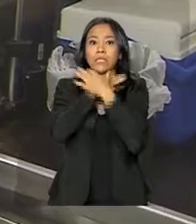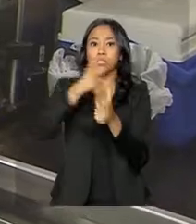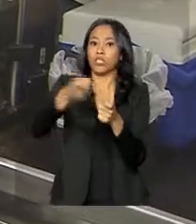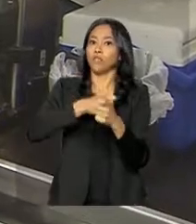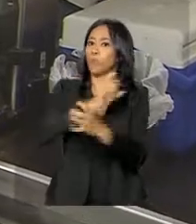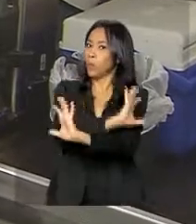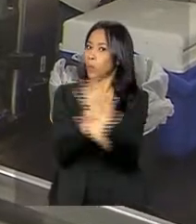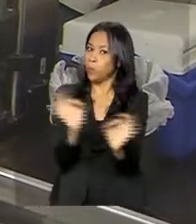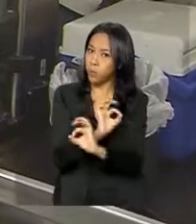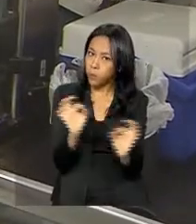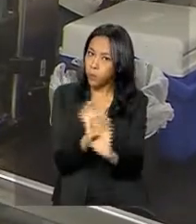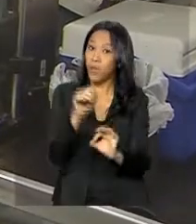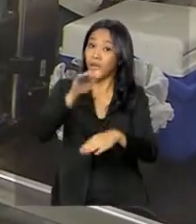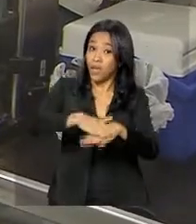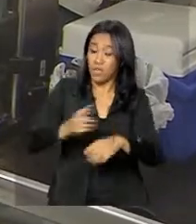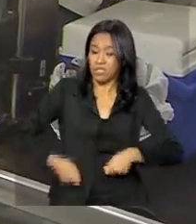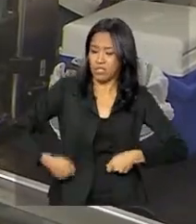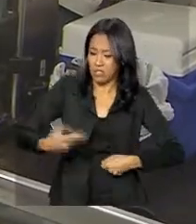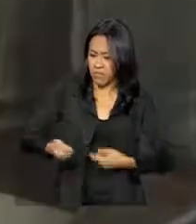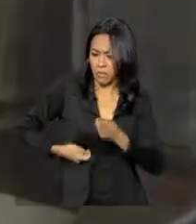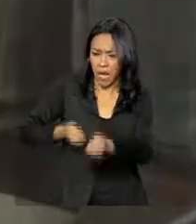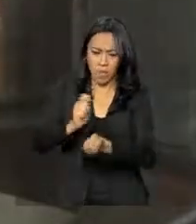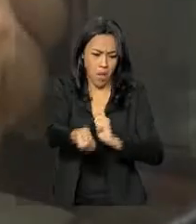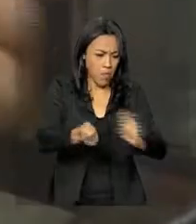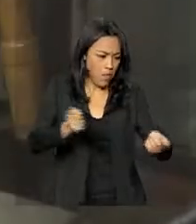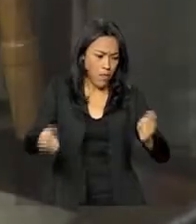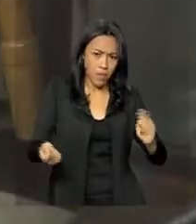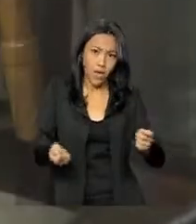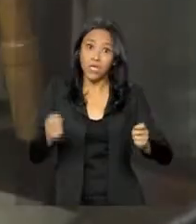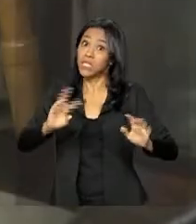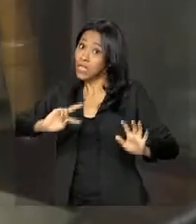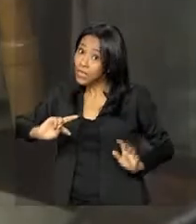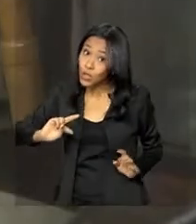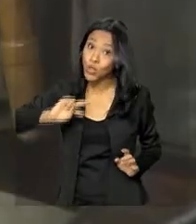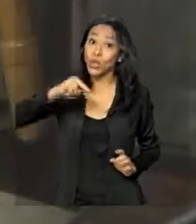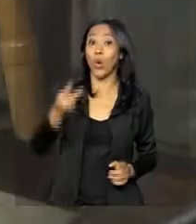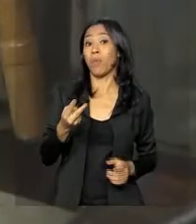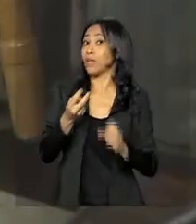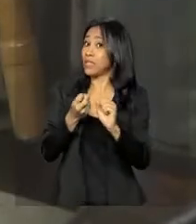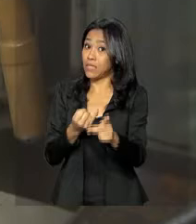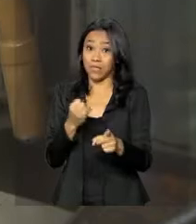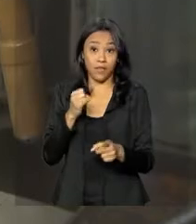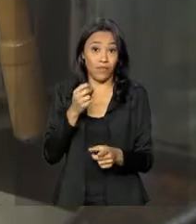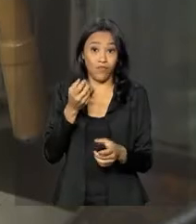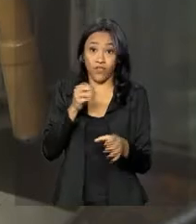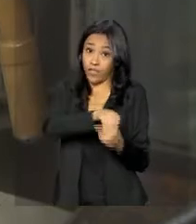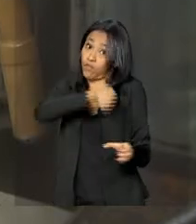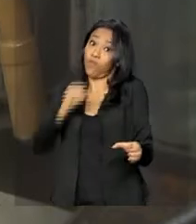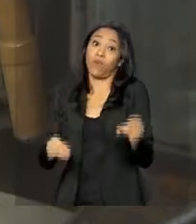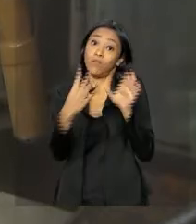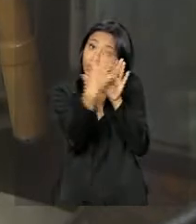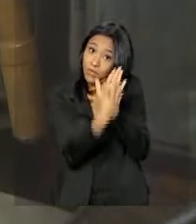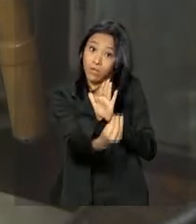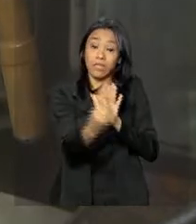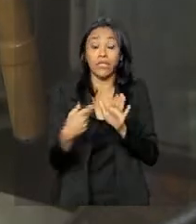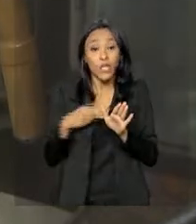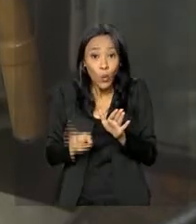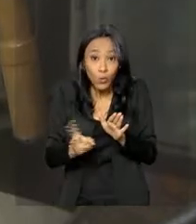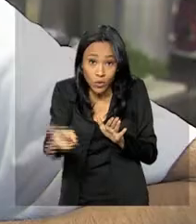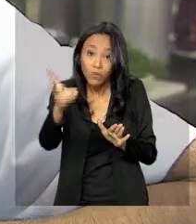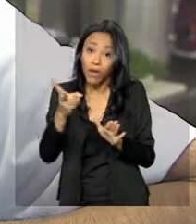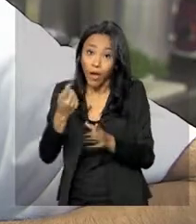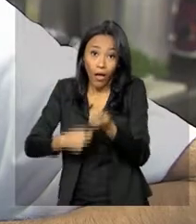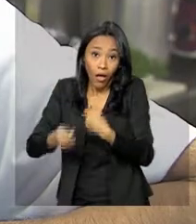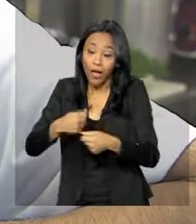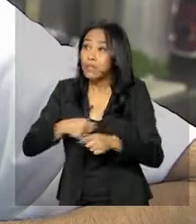fisco. Segundo ele, as despesas com encargos dobrariam se não estivesse no Simples, e manter o negócio seria